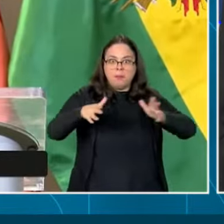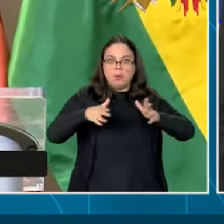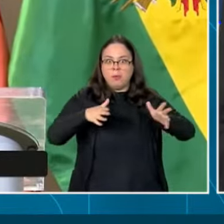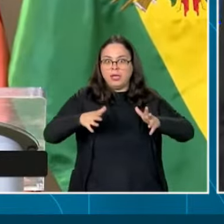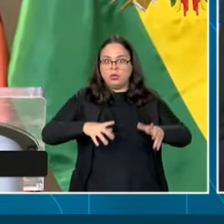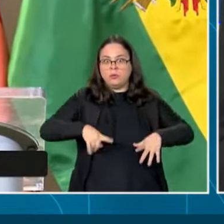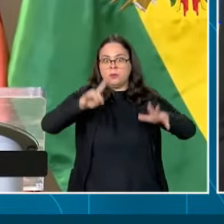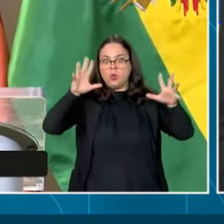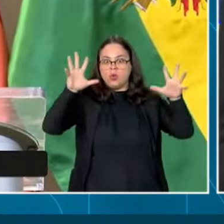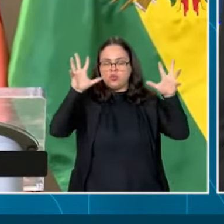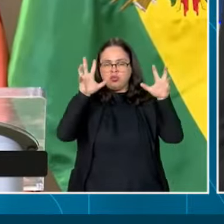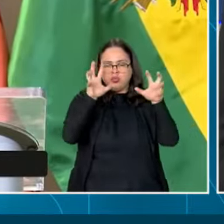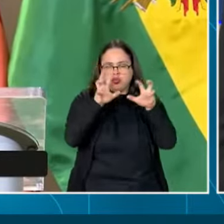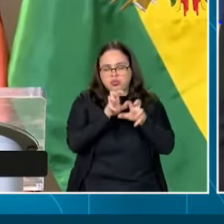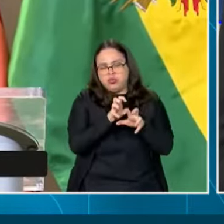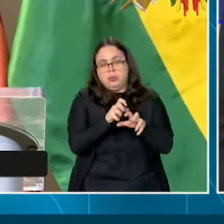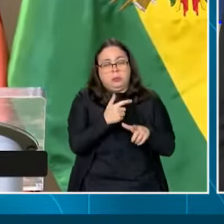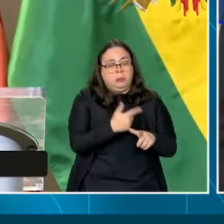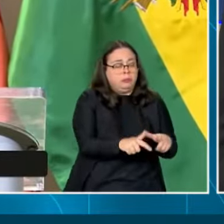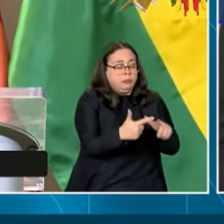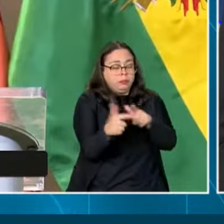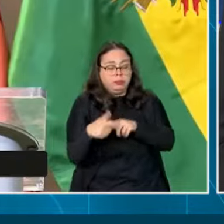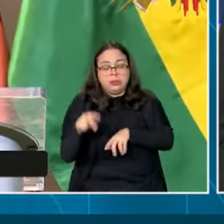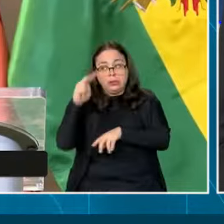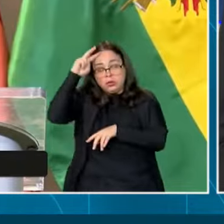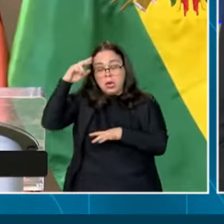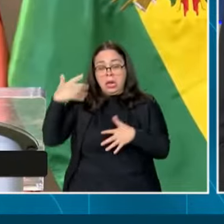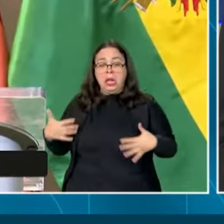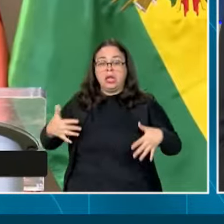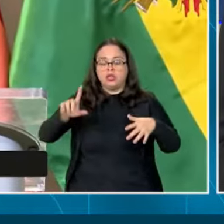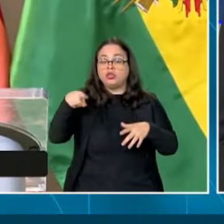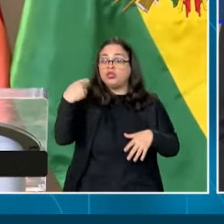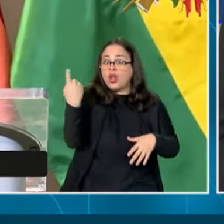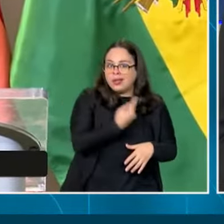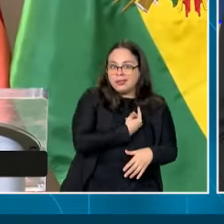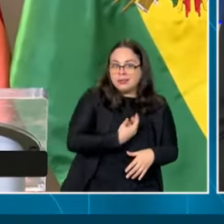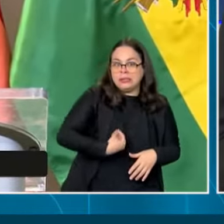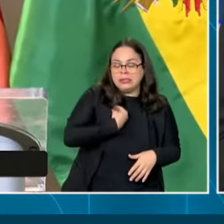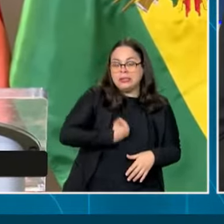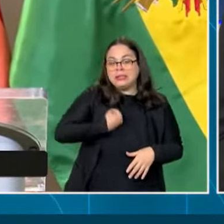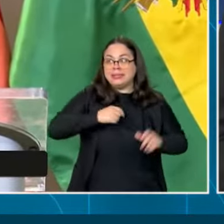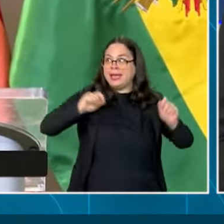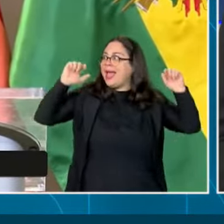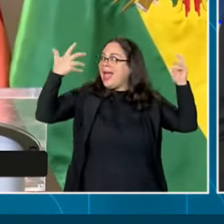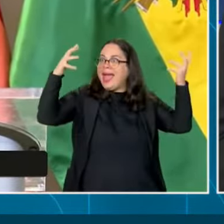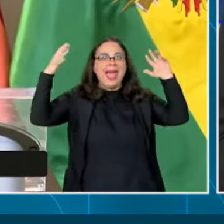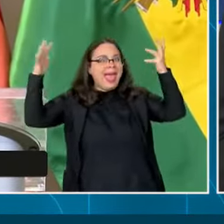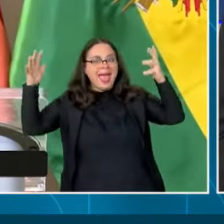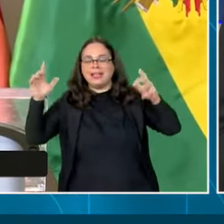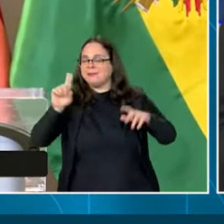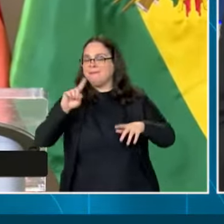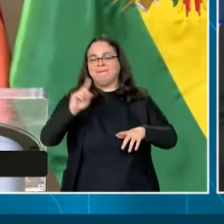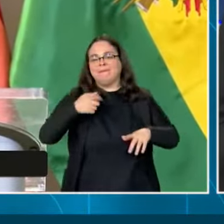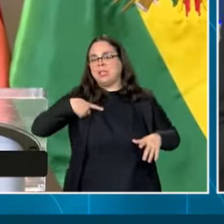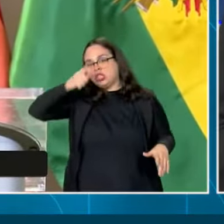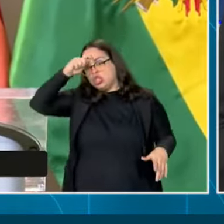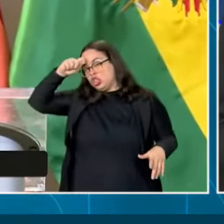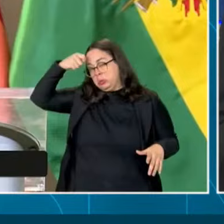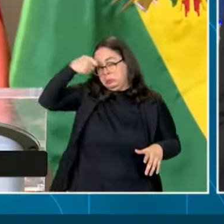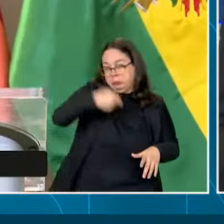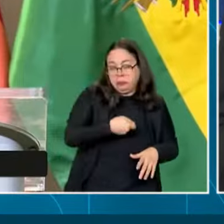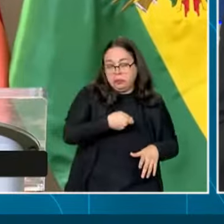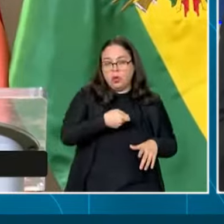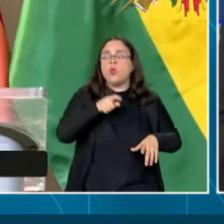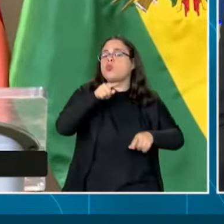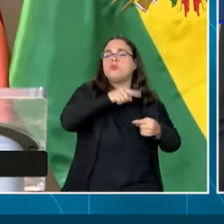adultos, e entre os mais pobres é justamente onde vem essa melhora, então ainda mostra que a polarização ainda tem ali a sua parcela